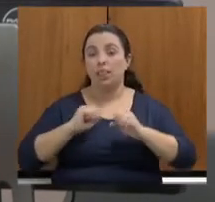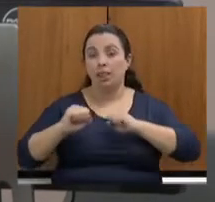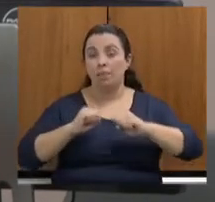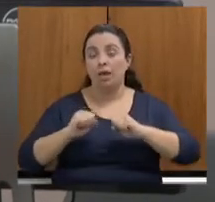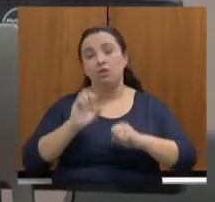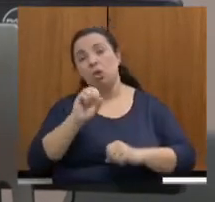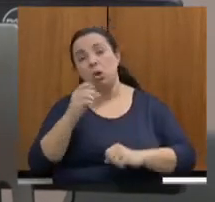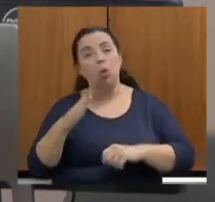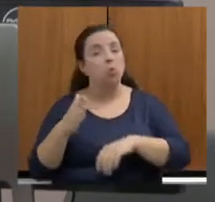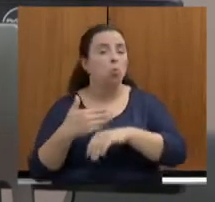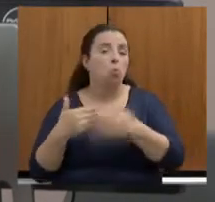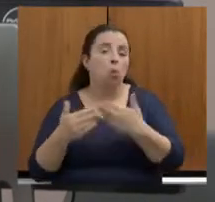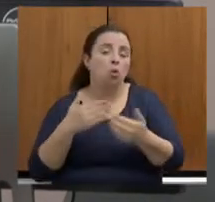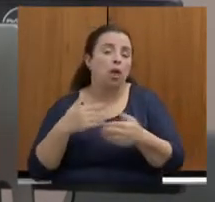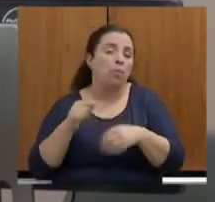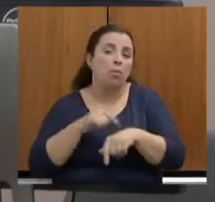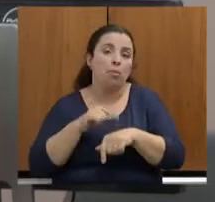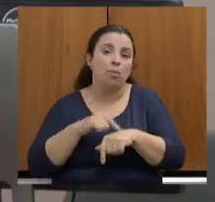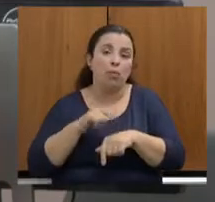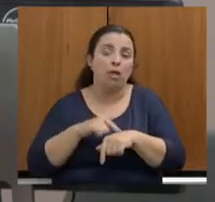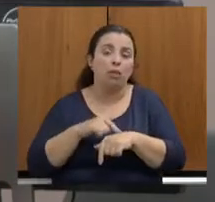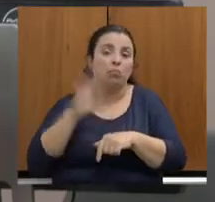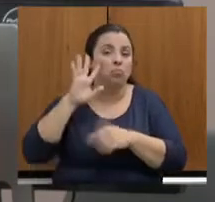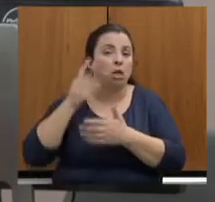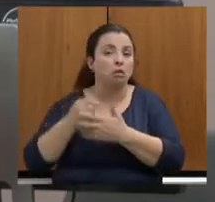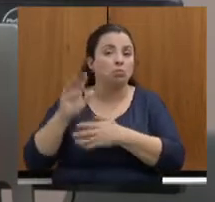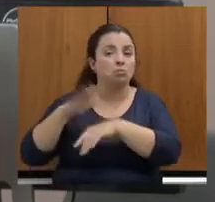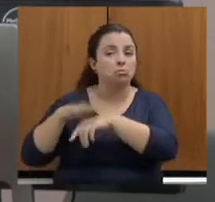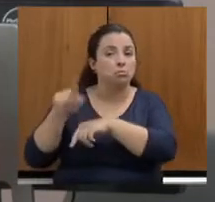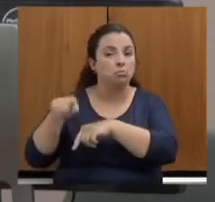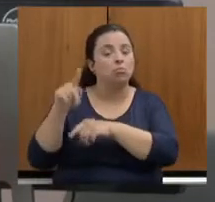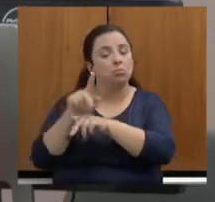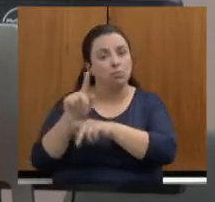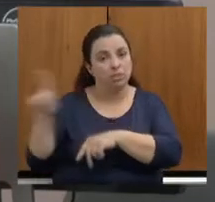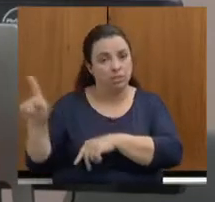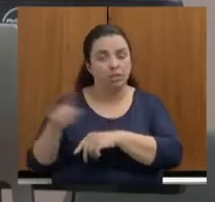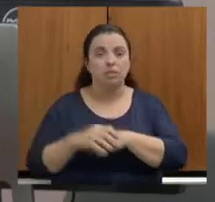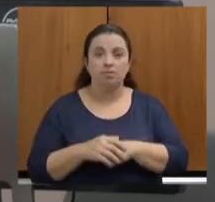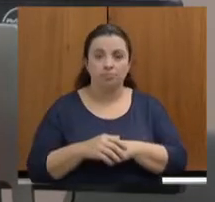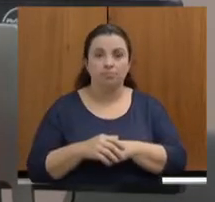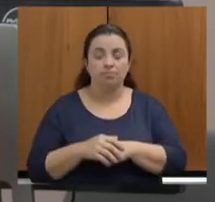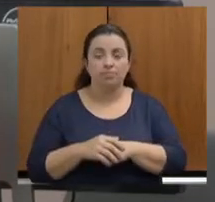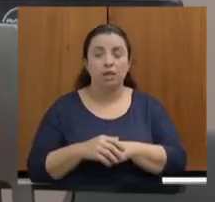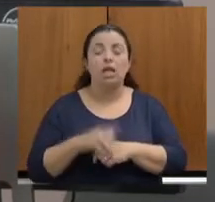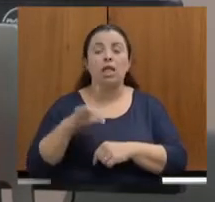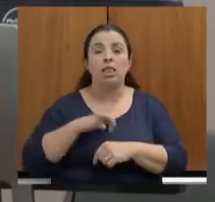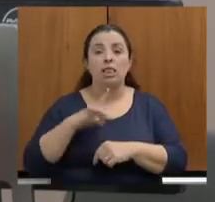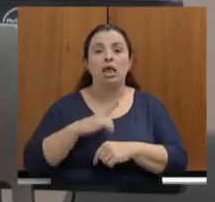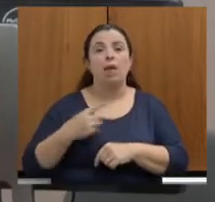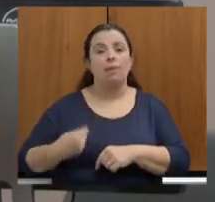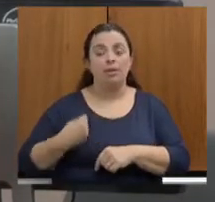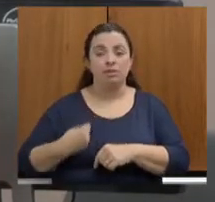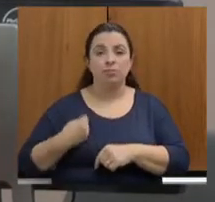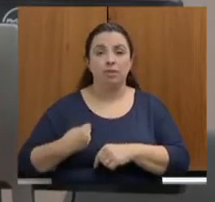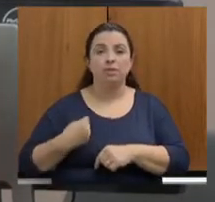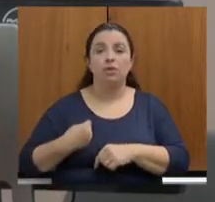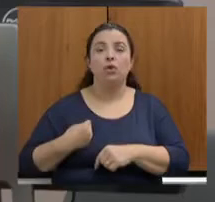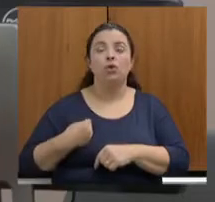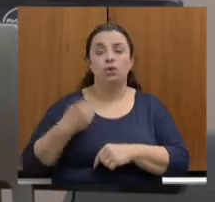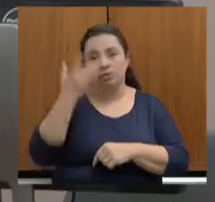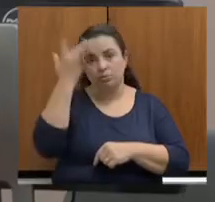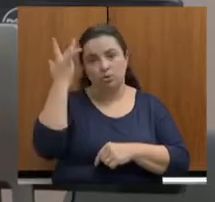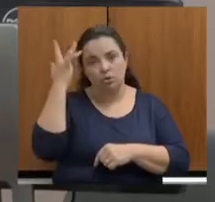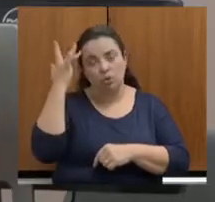durante a reunião a critério da presidência contamos com a participação do público agora também